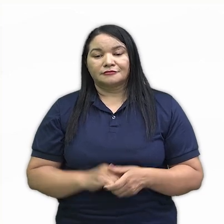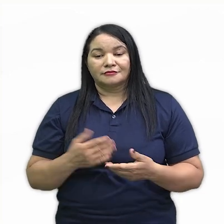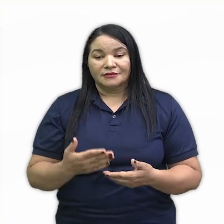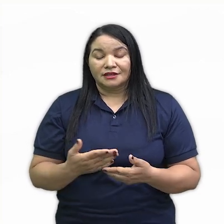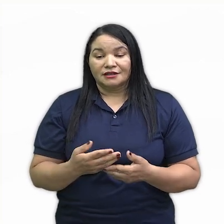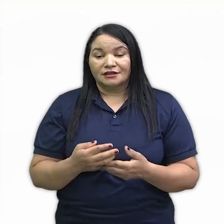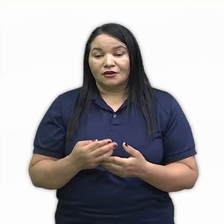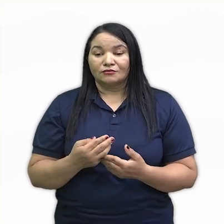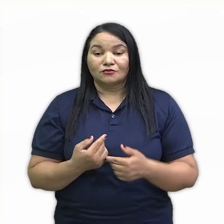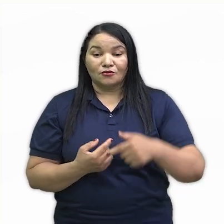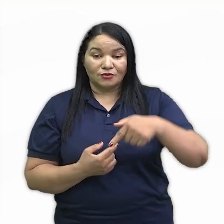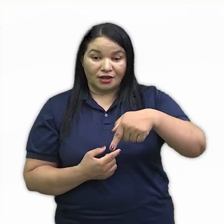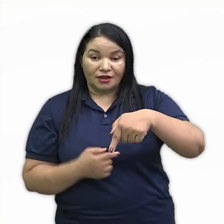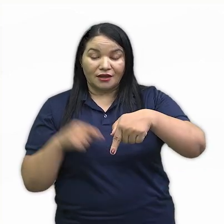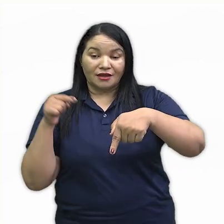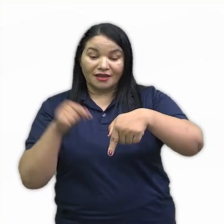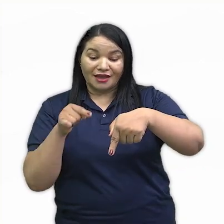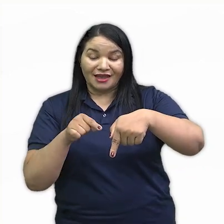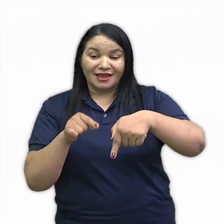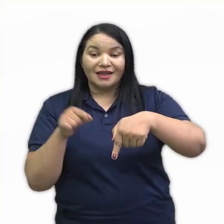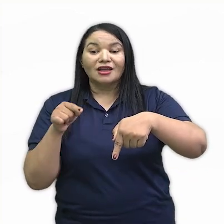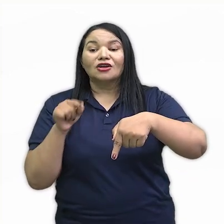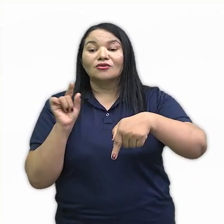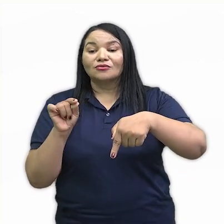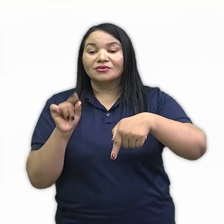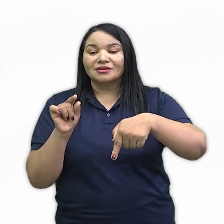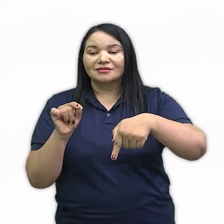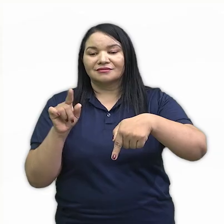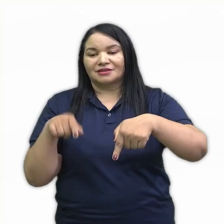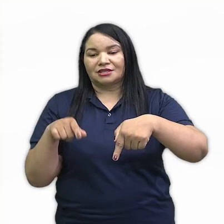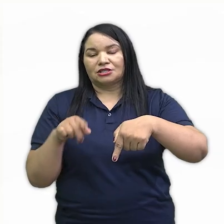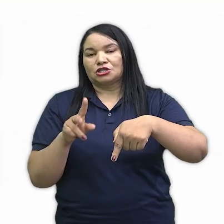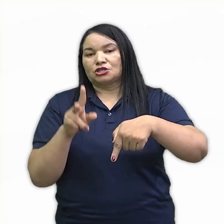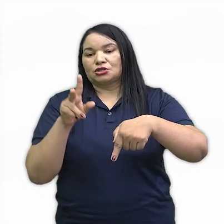a nossa razão, o Q, né, que nós estávamos